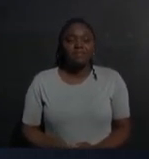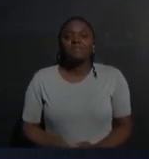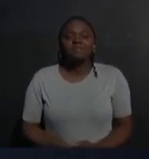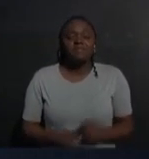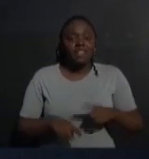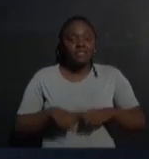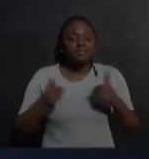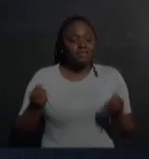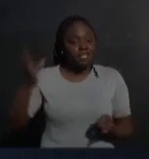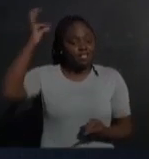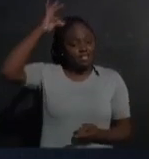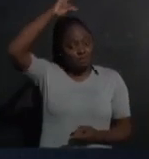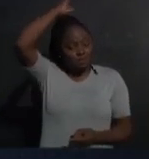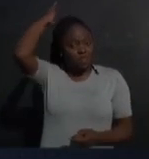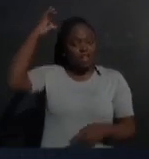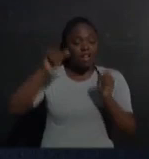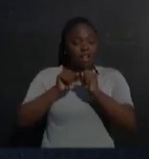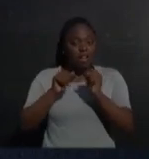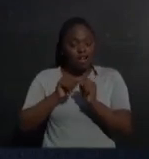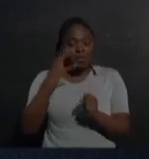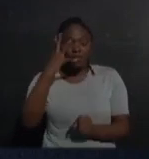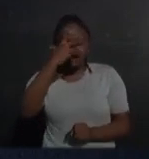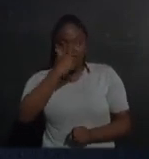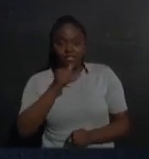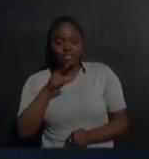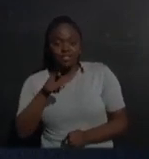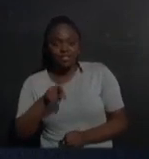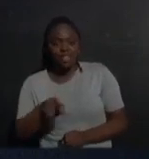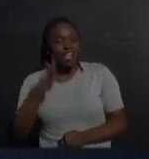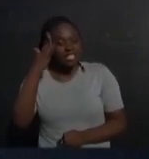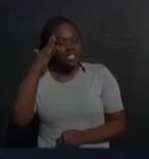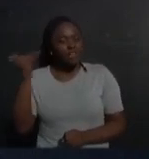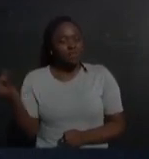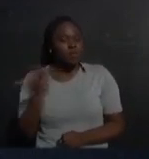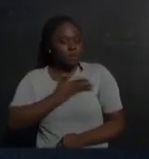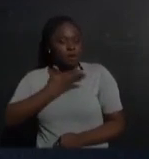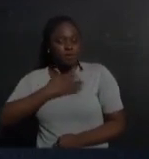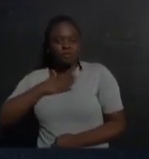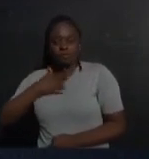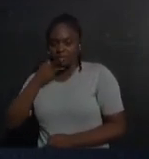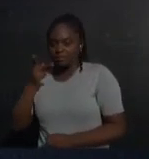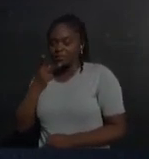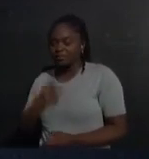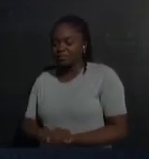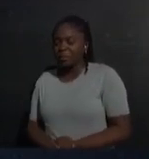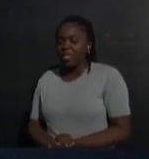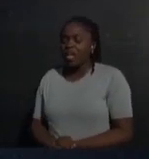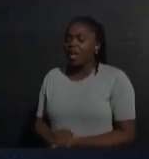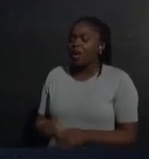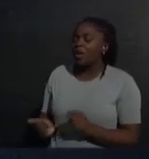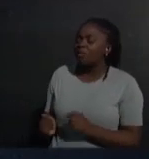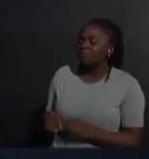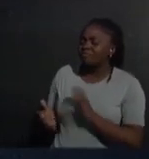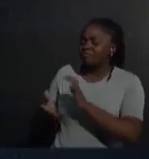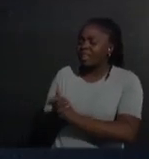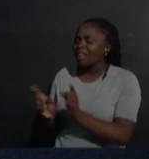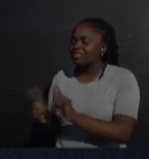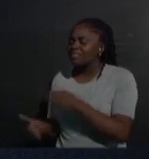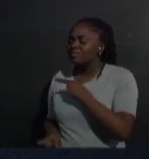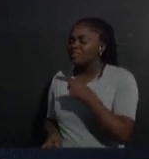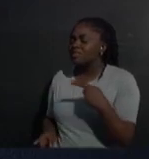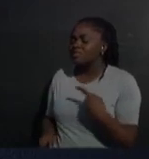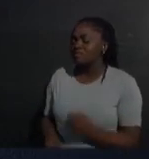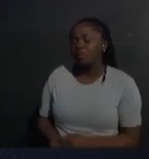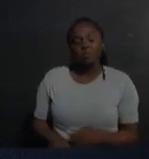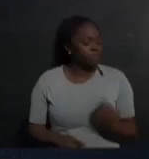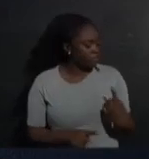Mas o Espírito Santo te coloca bonito. Você acredita que amigo meu já olhou para mim e falou assim, Lucinho, não casa não? Eu, quando era solteiro, um amigo falou, não casa não. Eu falei, por quê? Porque